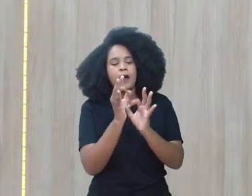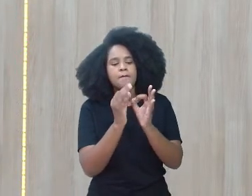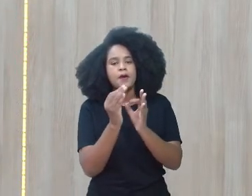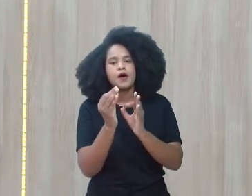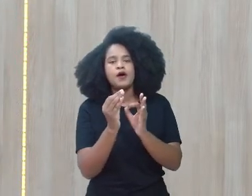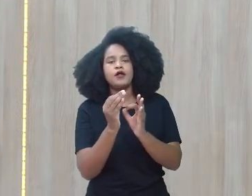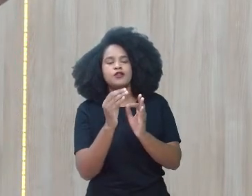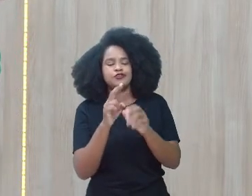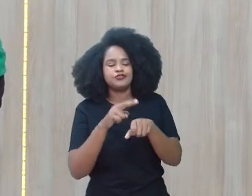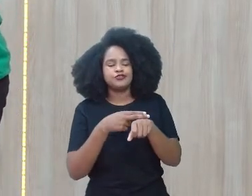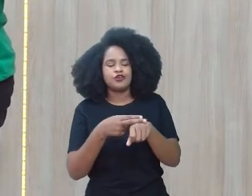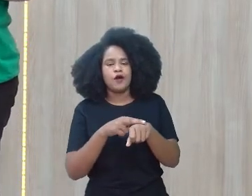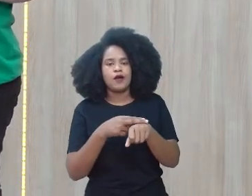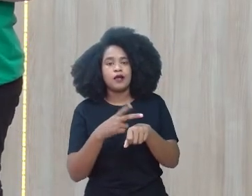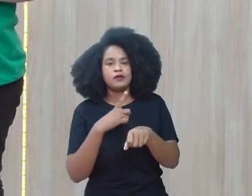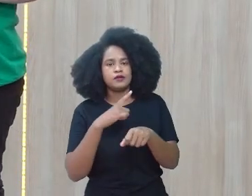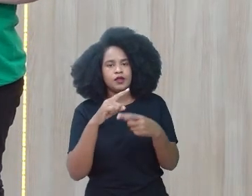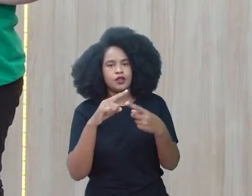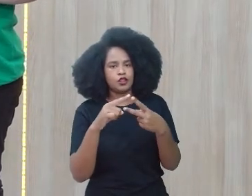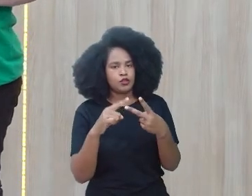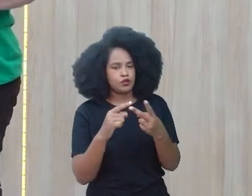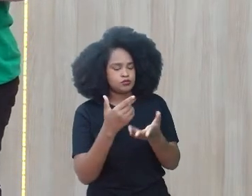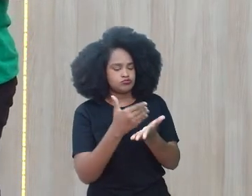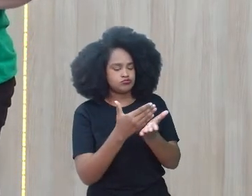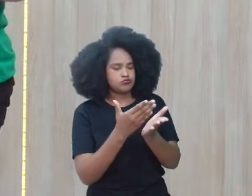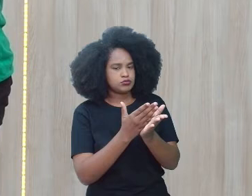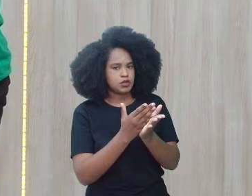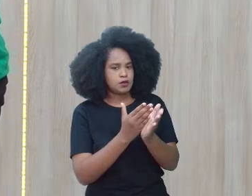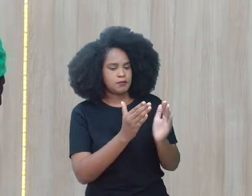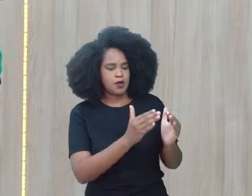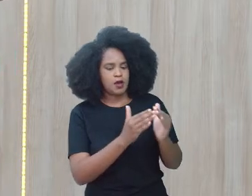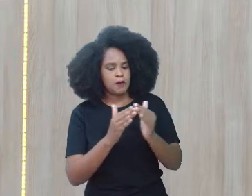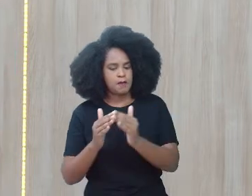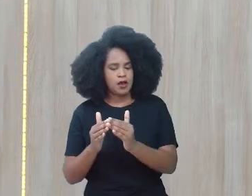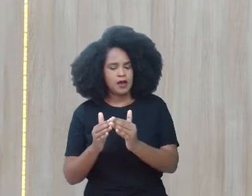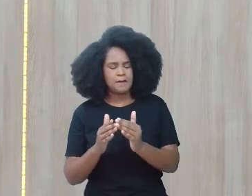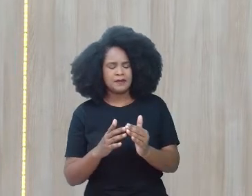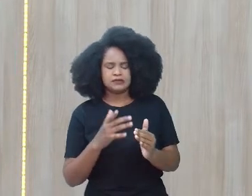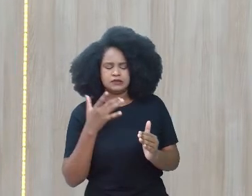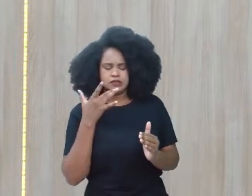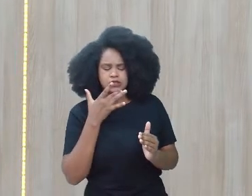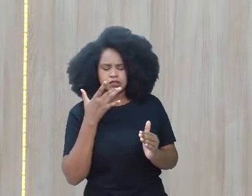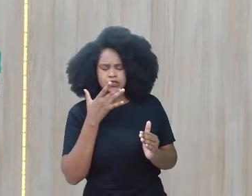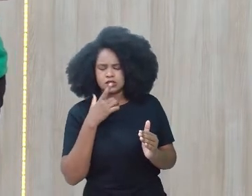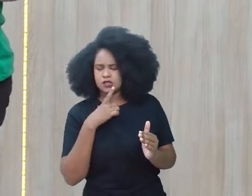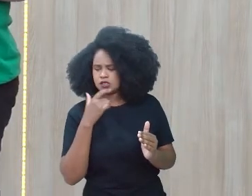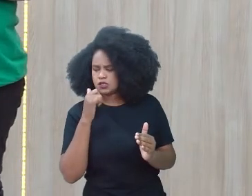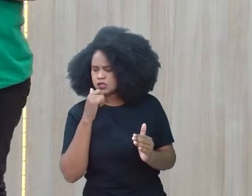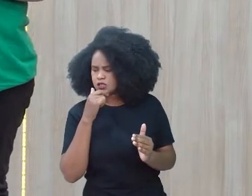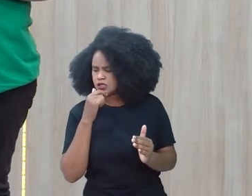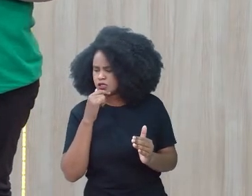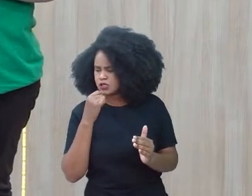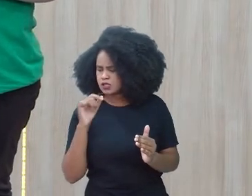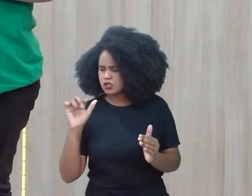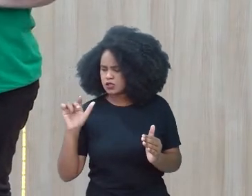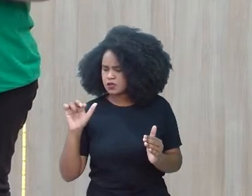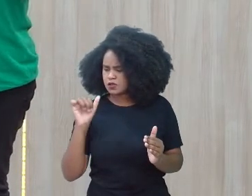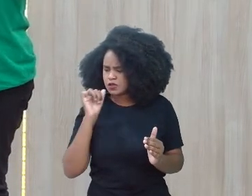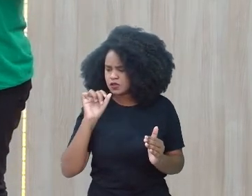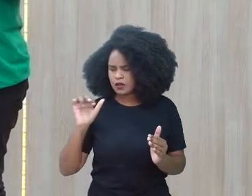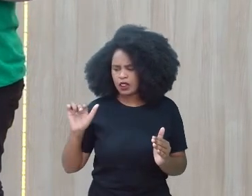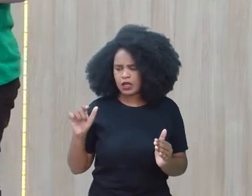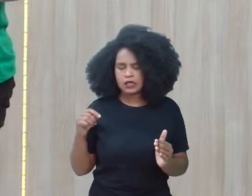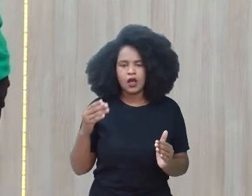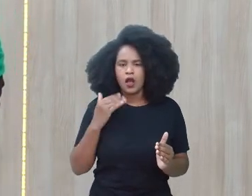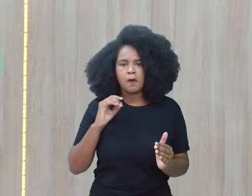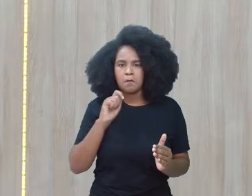aí tem lá 2 pedaços, mas aí o bolo está tão gostoso e tem o seu irmão, sua irmãzinha que não comeu. E aí você